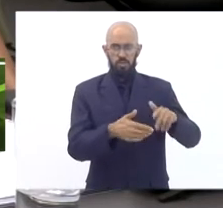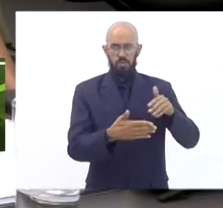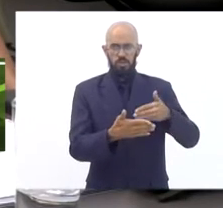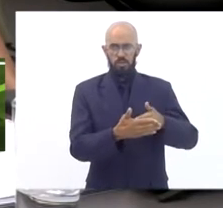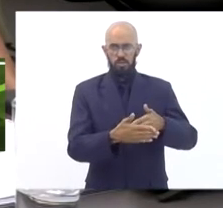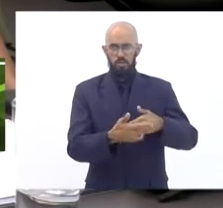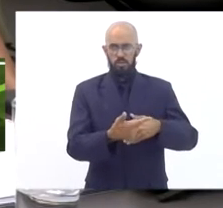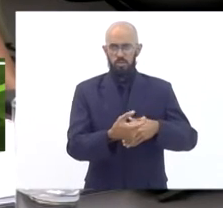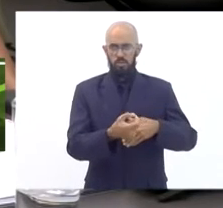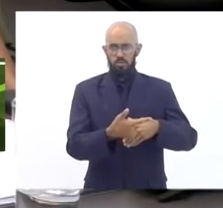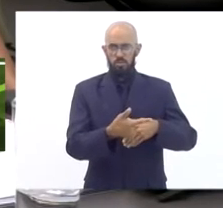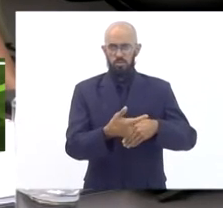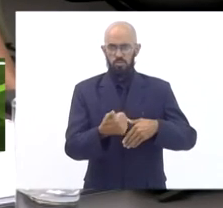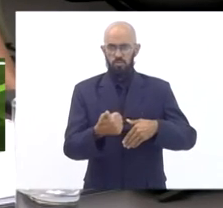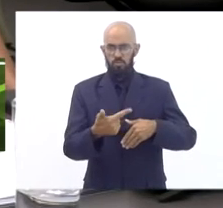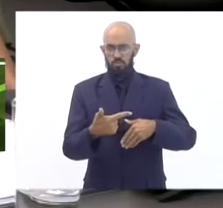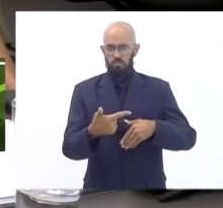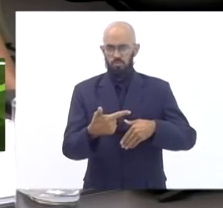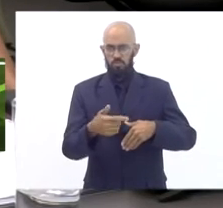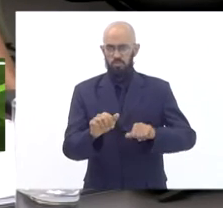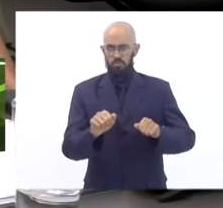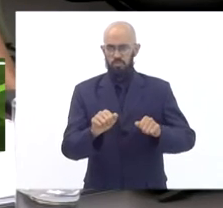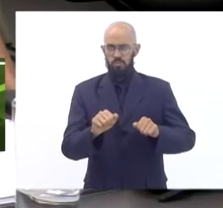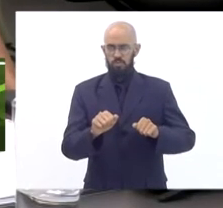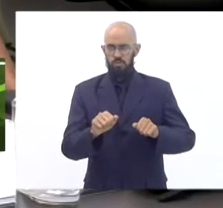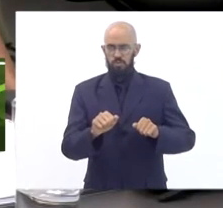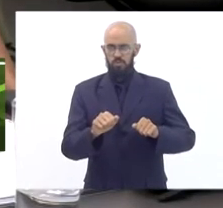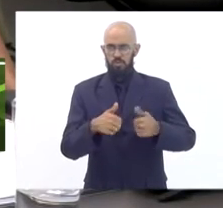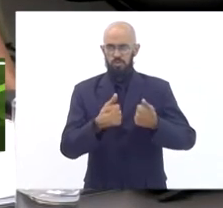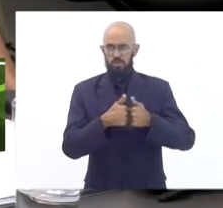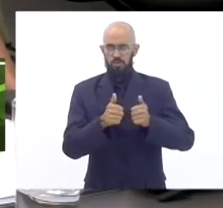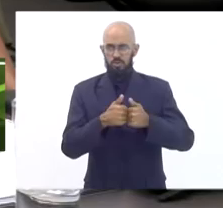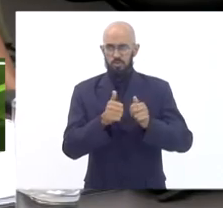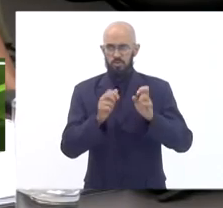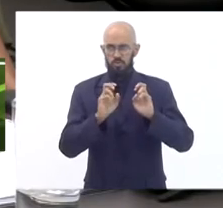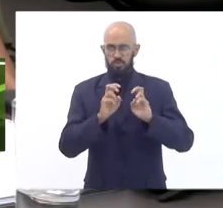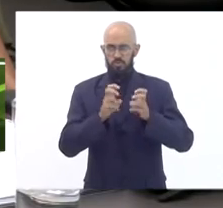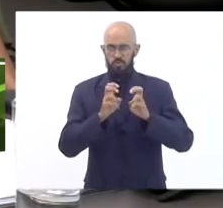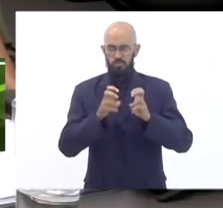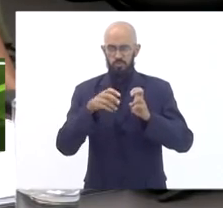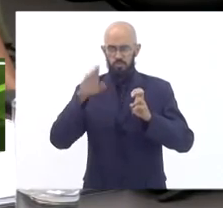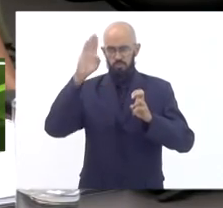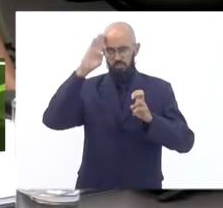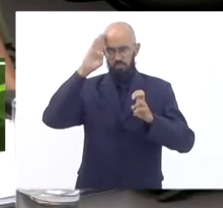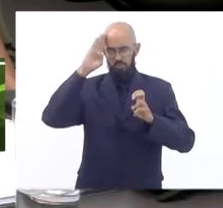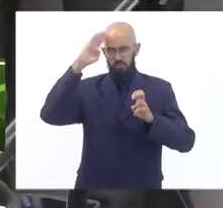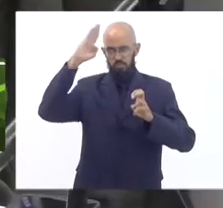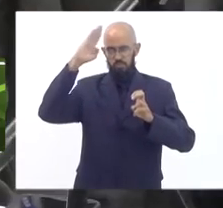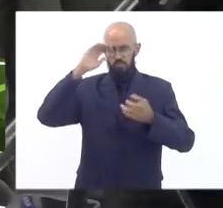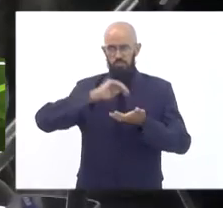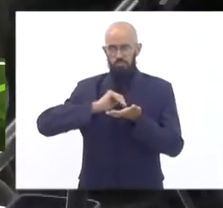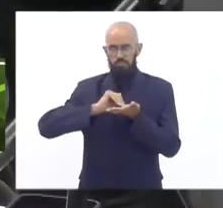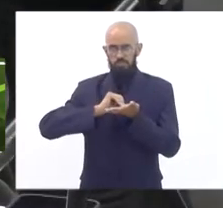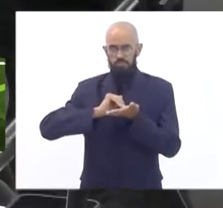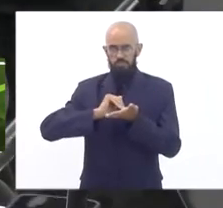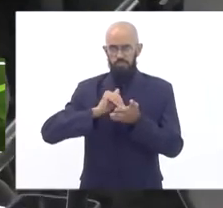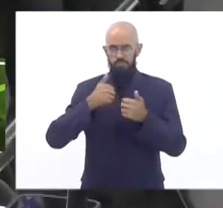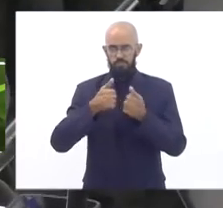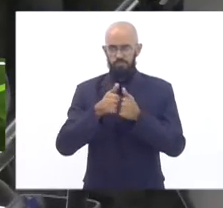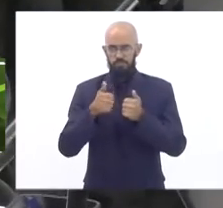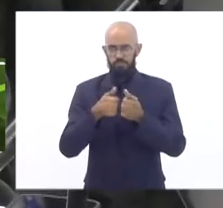e sendo o transporte ferroviário um dos eixos principais da Secretaria de